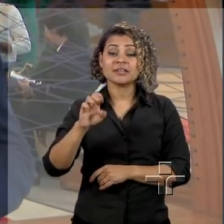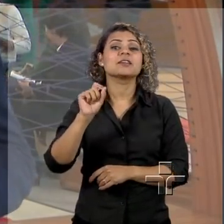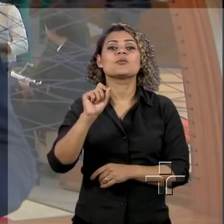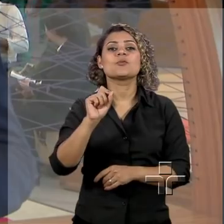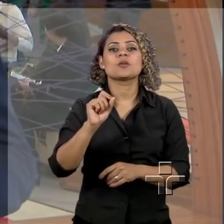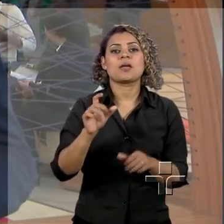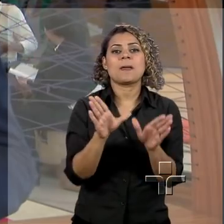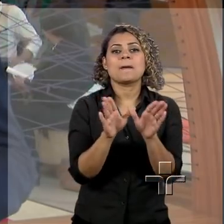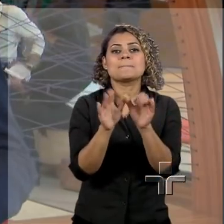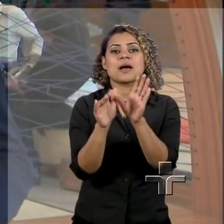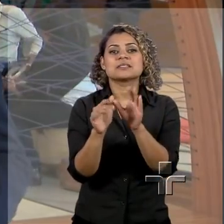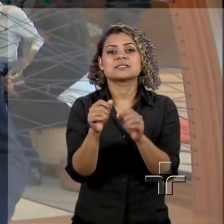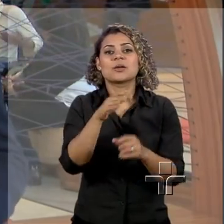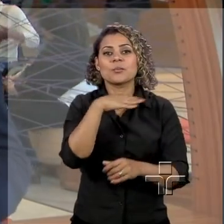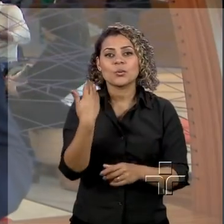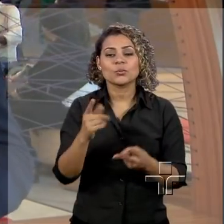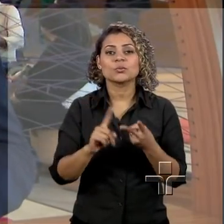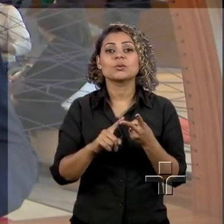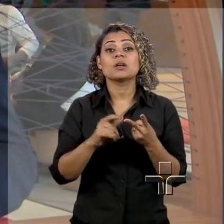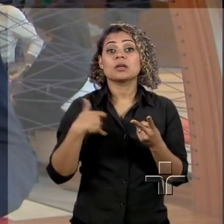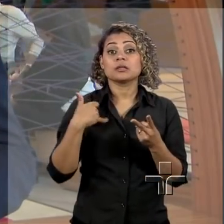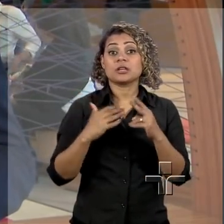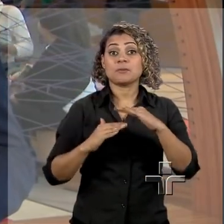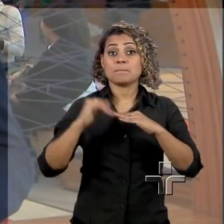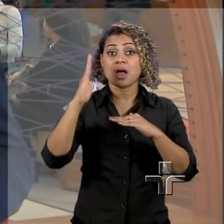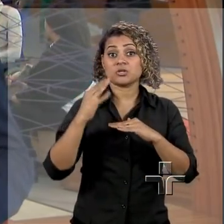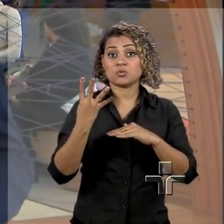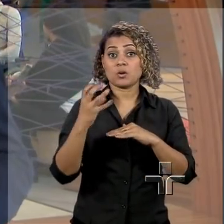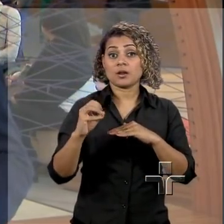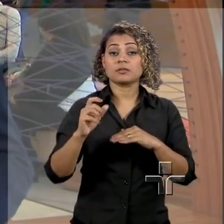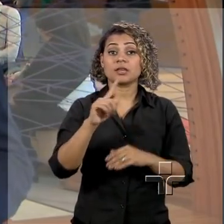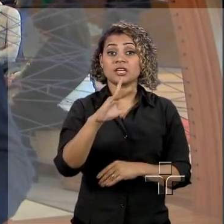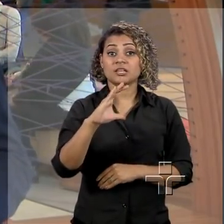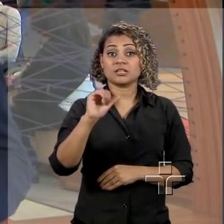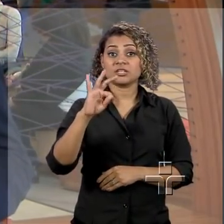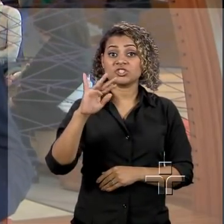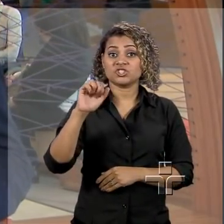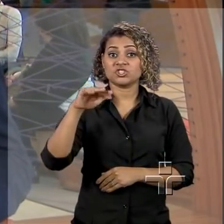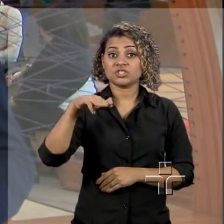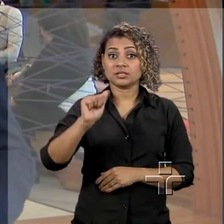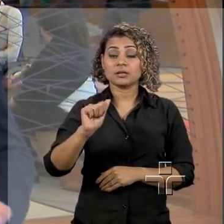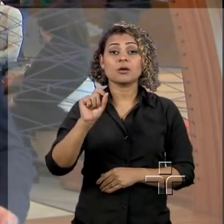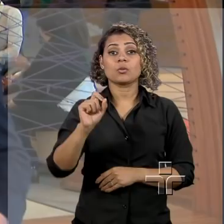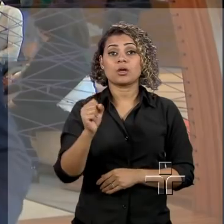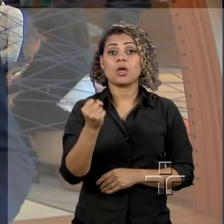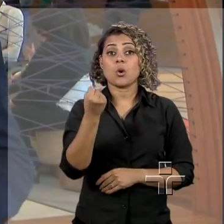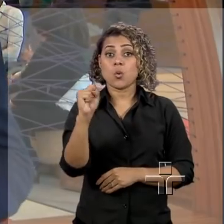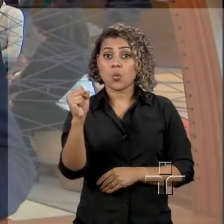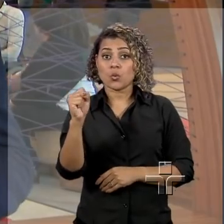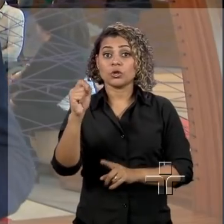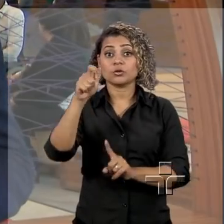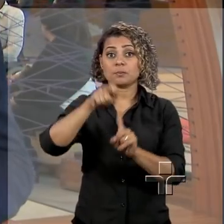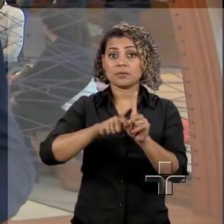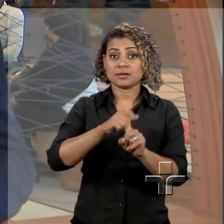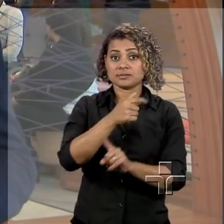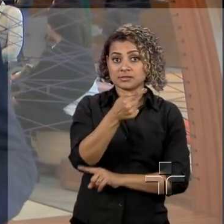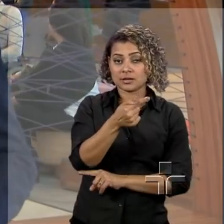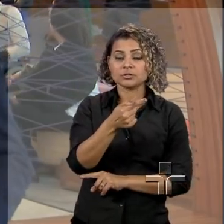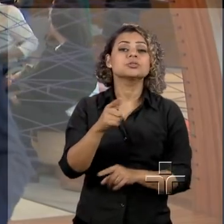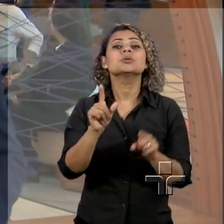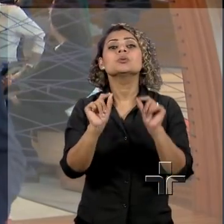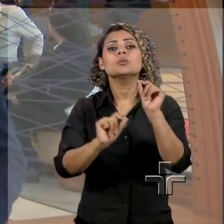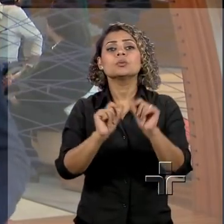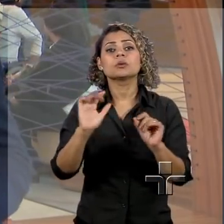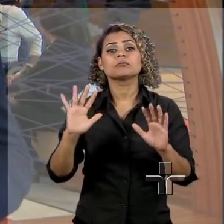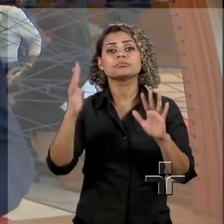Morto. Na categoria com mais de 40 anos, a vencedora foi Cristina Judar, com o livro 8 do 7. E na categoria Melhor Livro, a grande vencedora